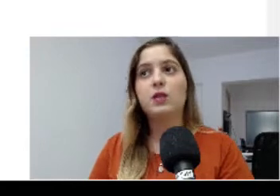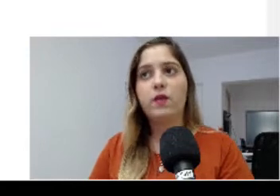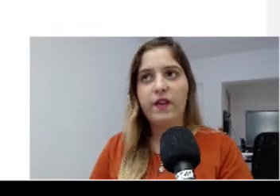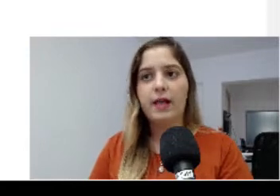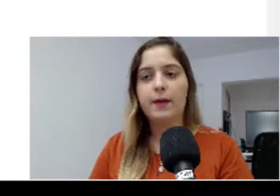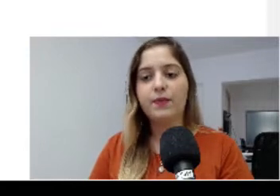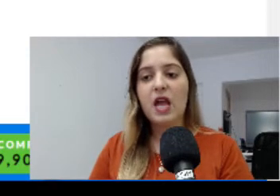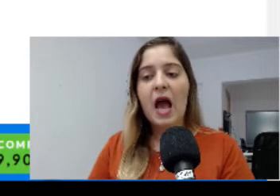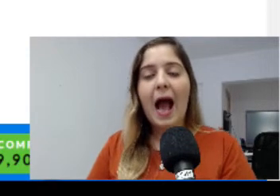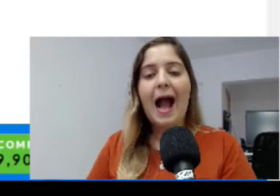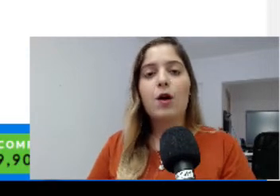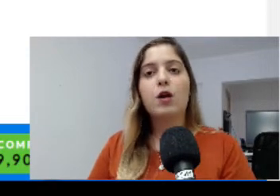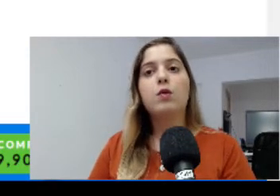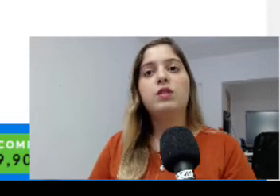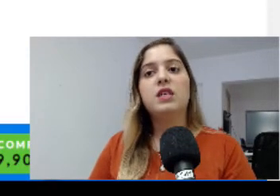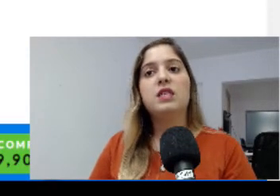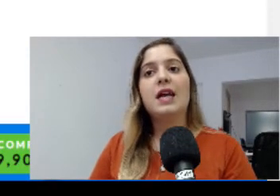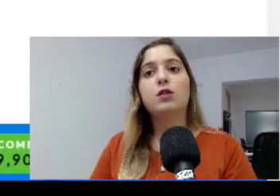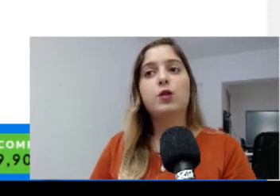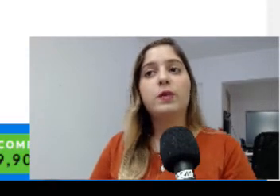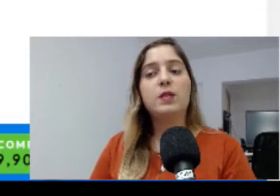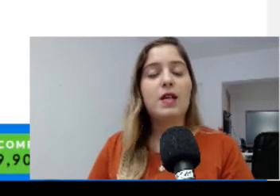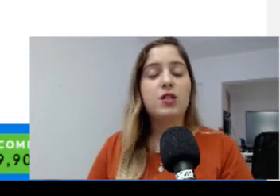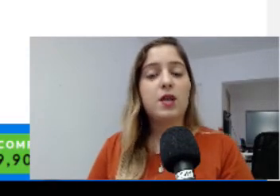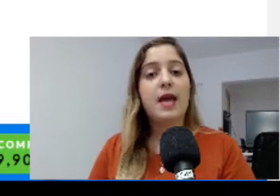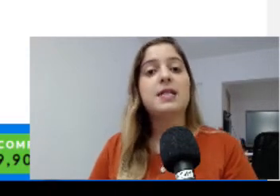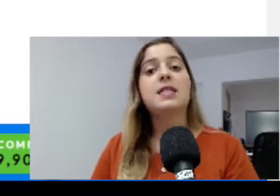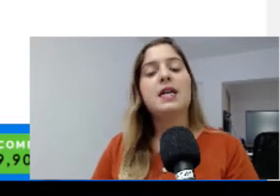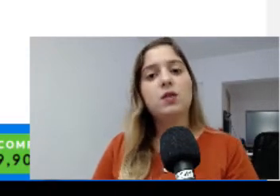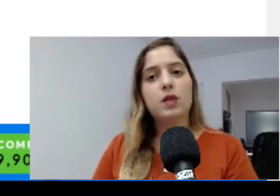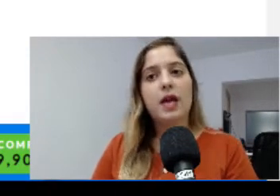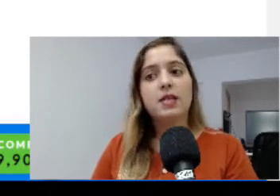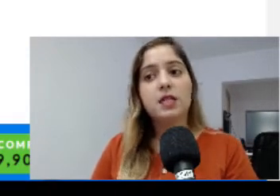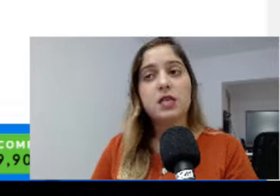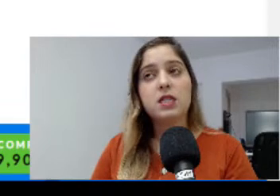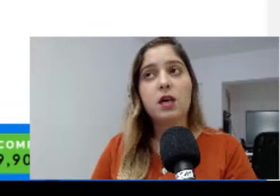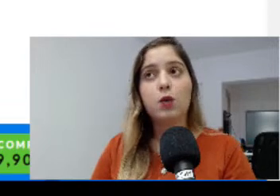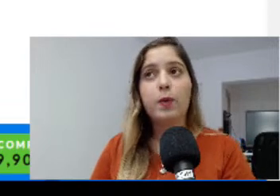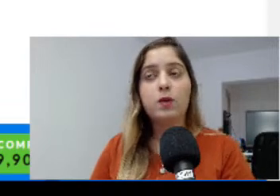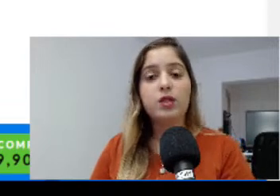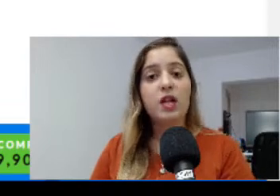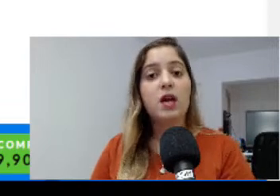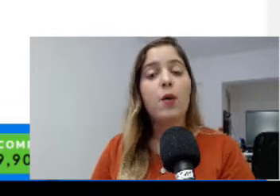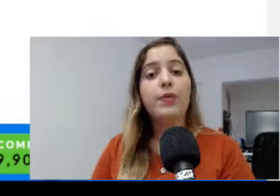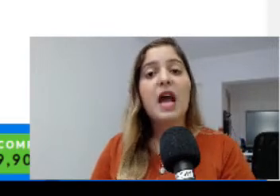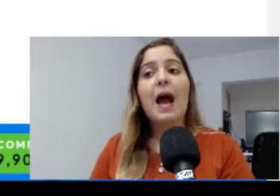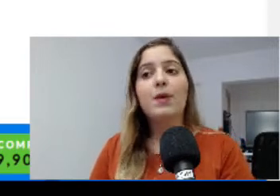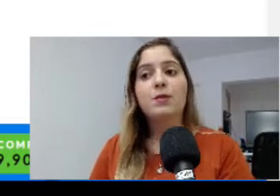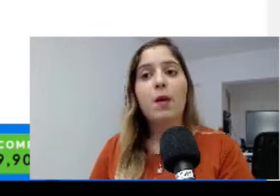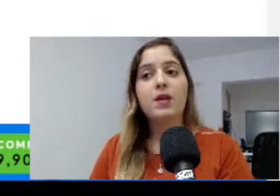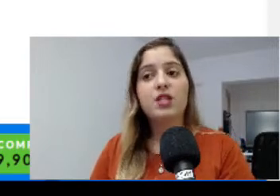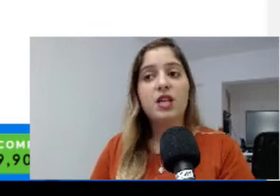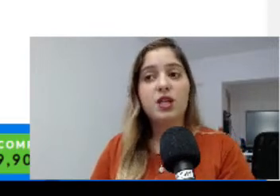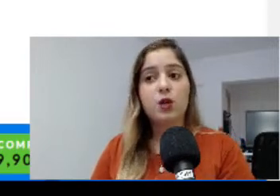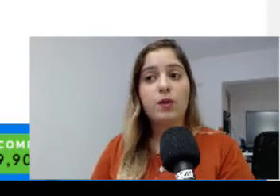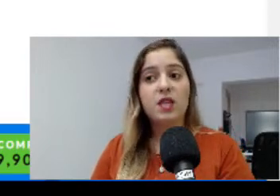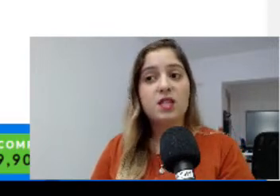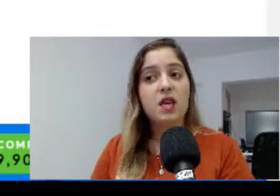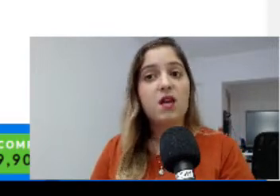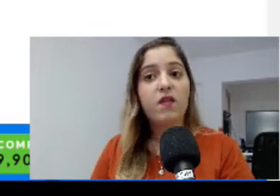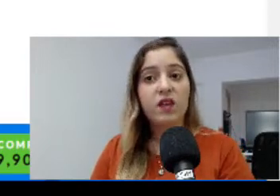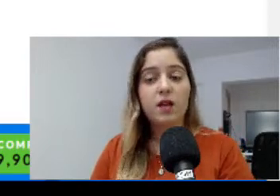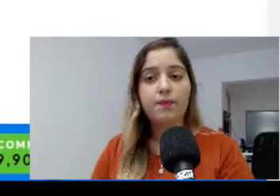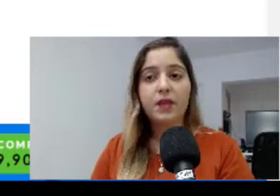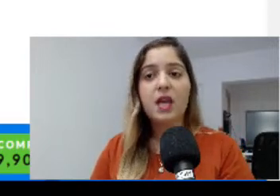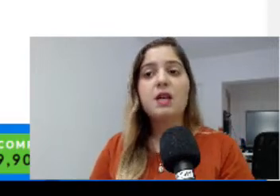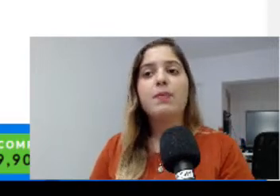pouco da sua fala. Agora, com os destaques dos principais jornais nacionais, iniciando pelo Estadão, a principal manchete é sobre